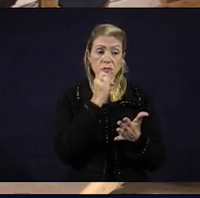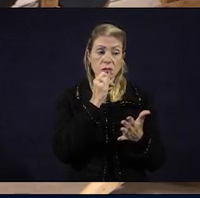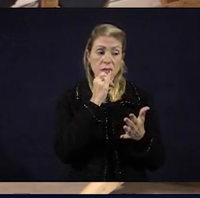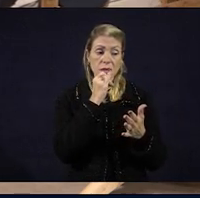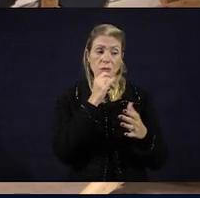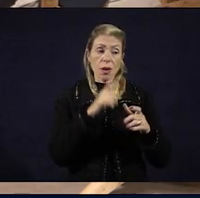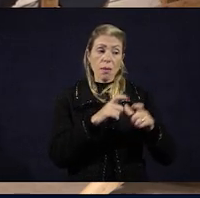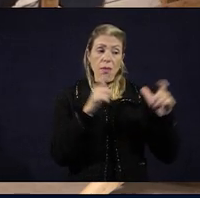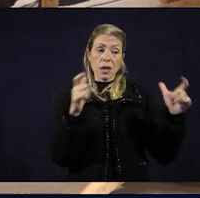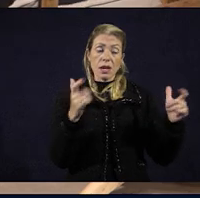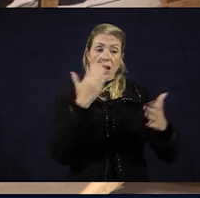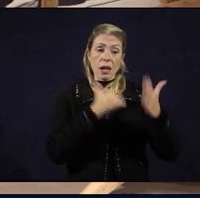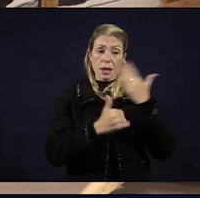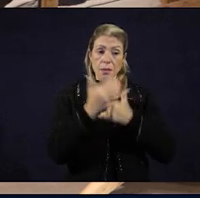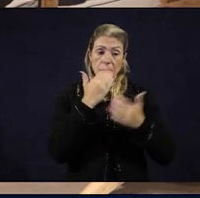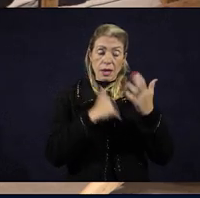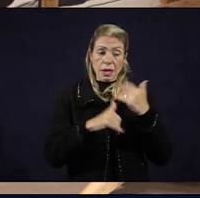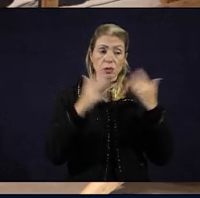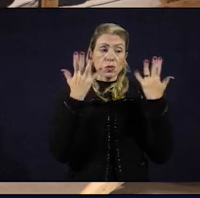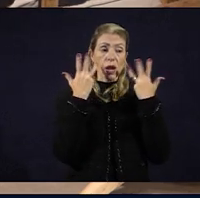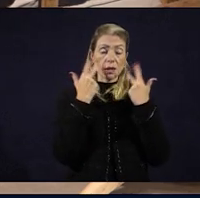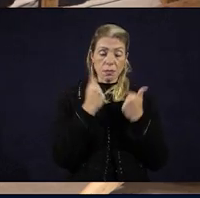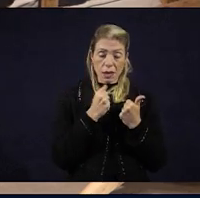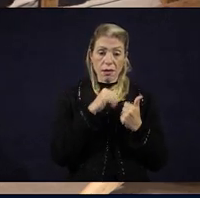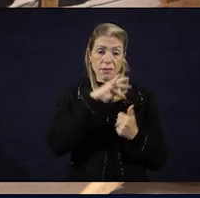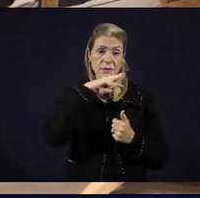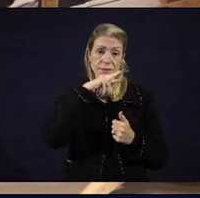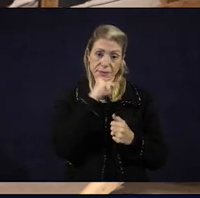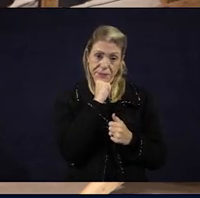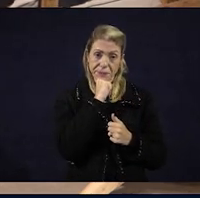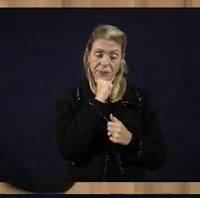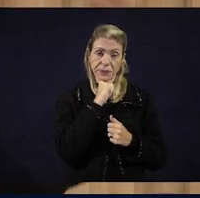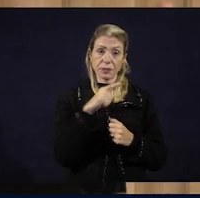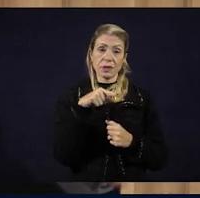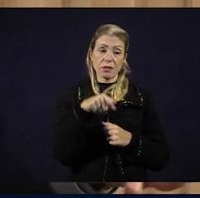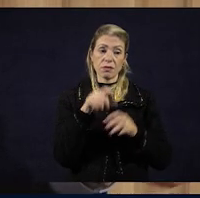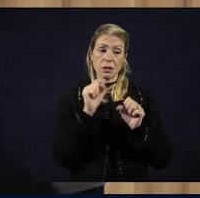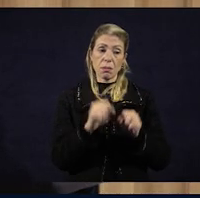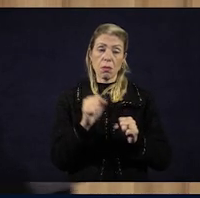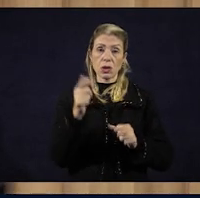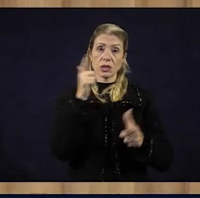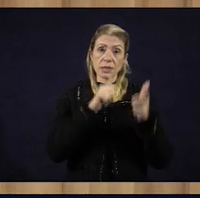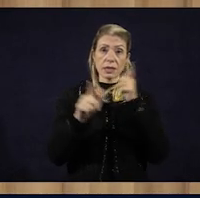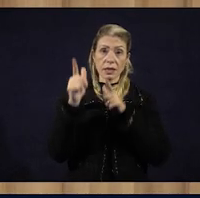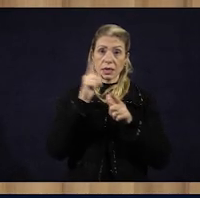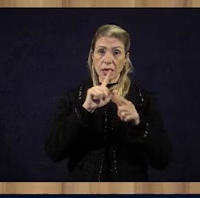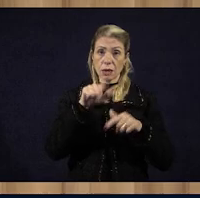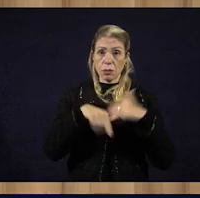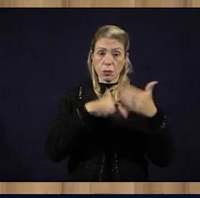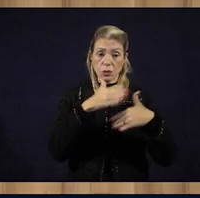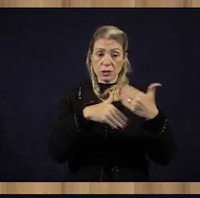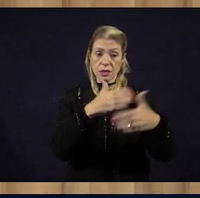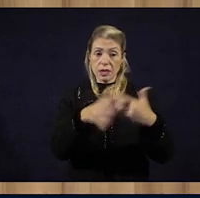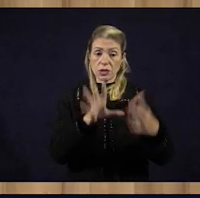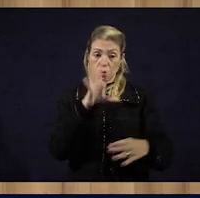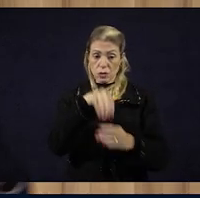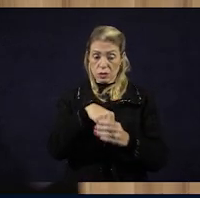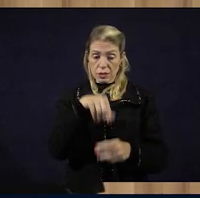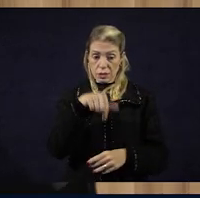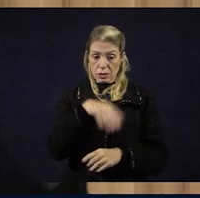ter uma maior conversão alimentar precisa menos alimento para então é um ganha ganha nesse processo isso dentro de casa